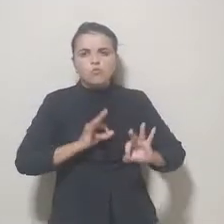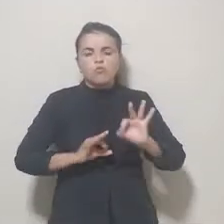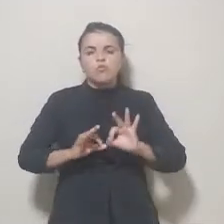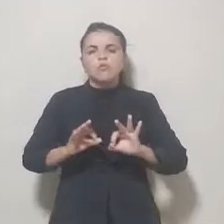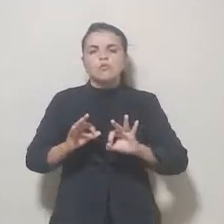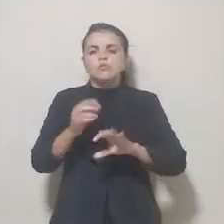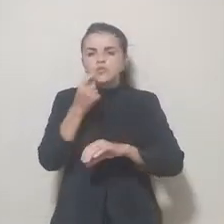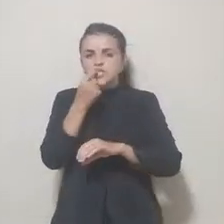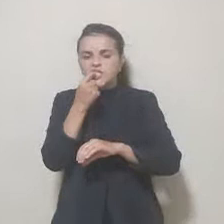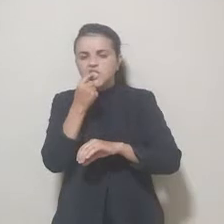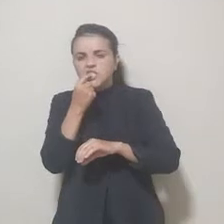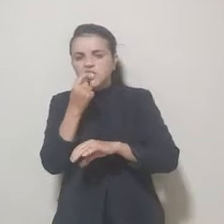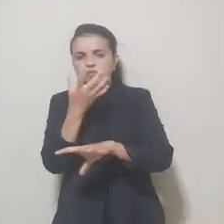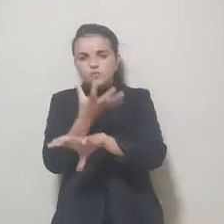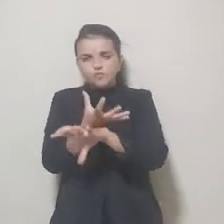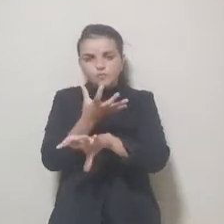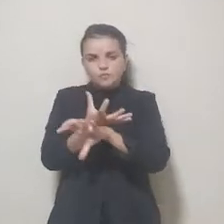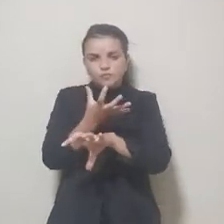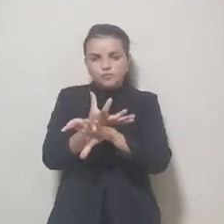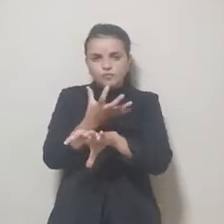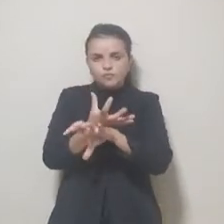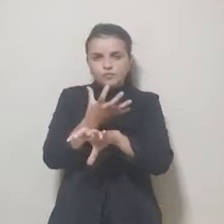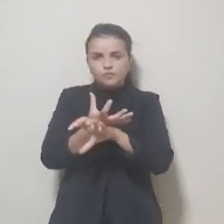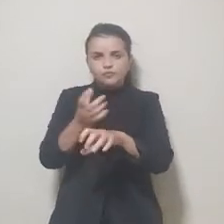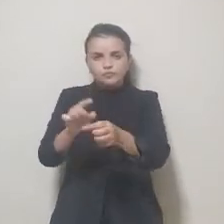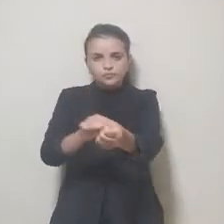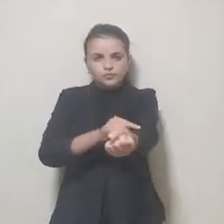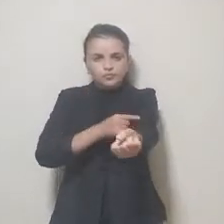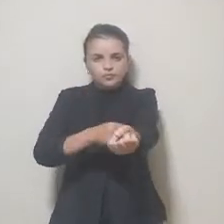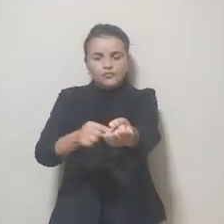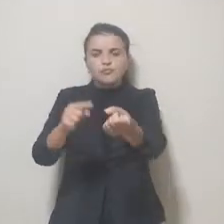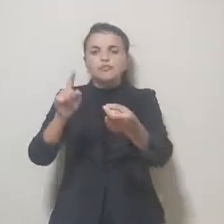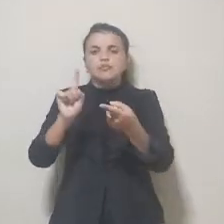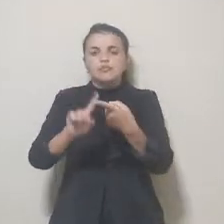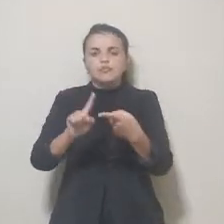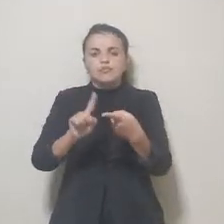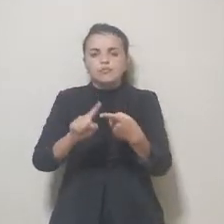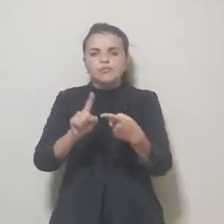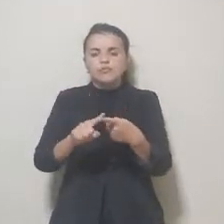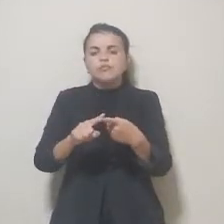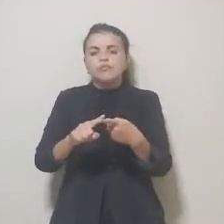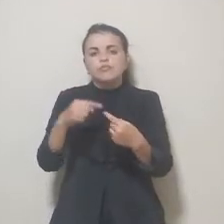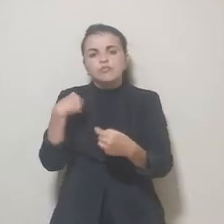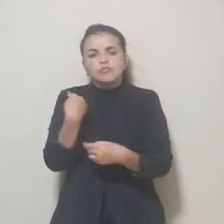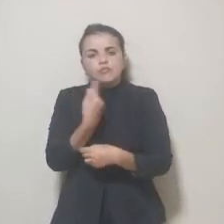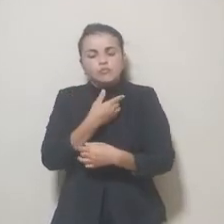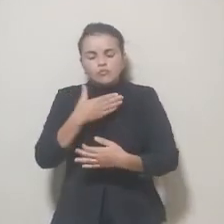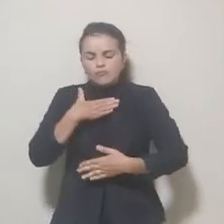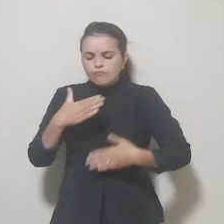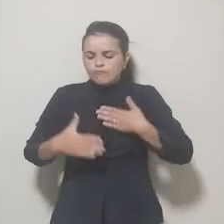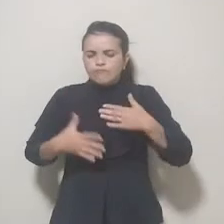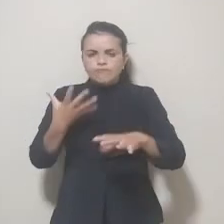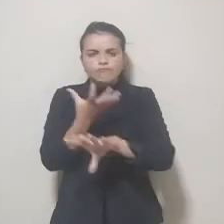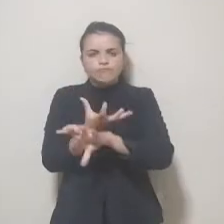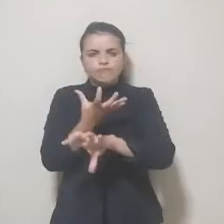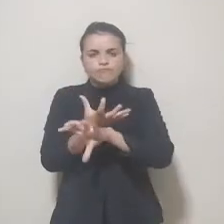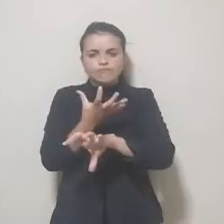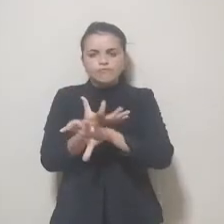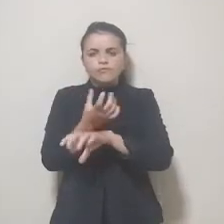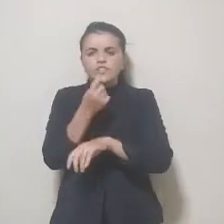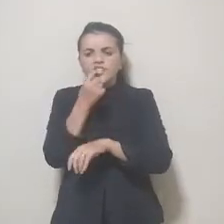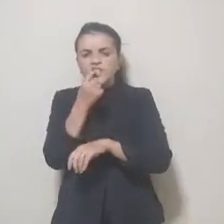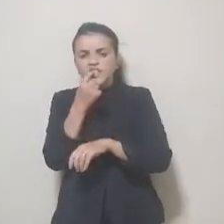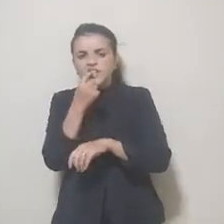esse cálcio que vai estar tanto na nossa corrente sanguínea quanto também nos nossos ossos. Pulando para a nossa